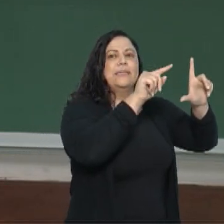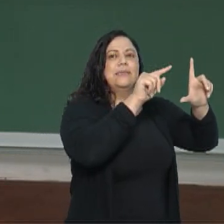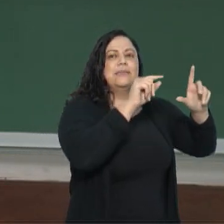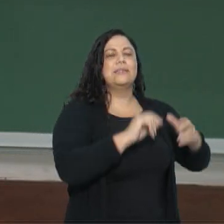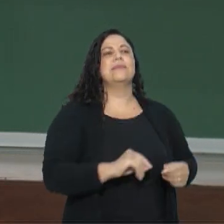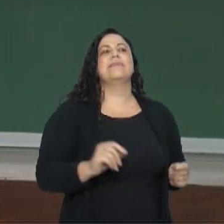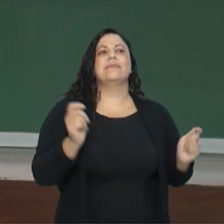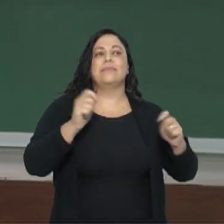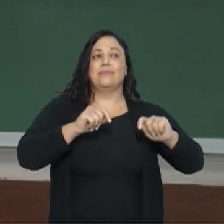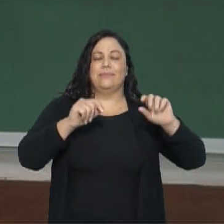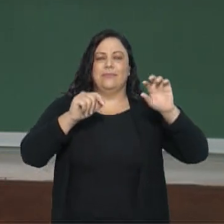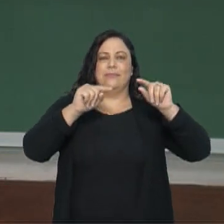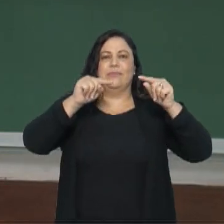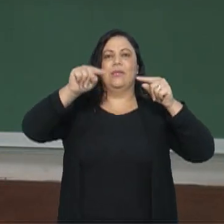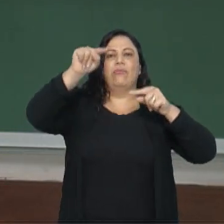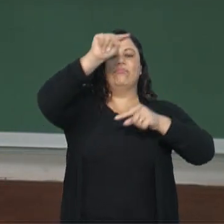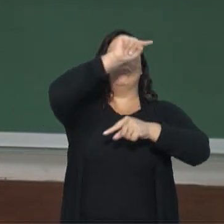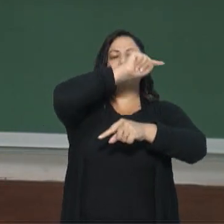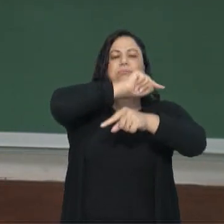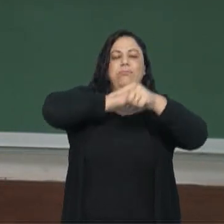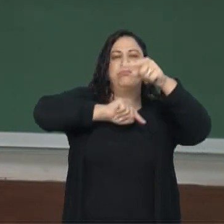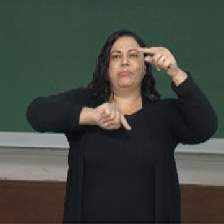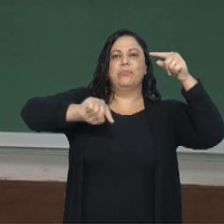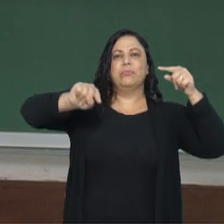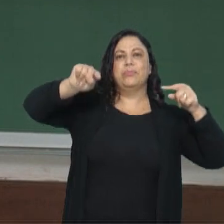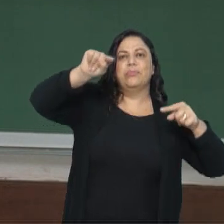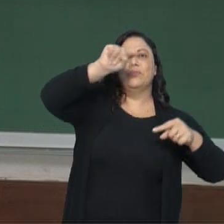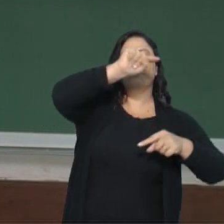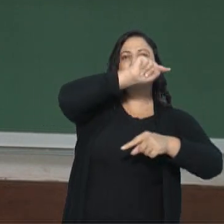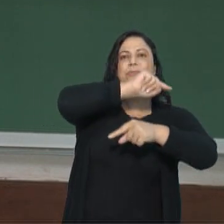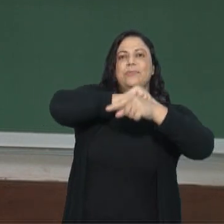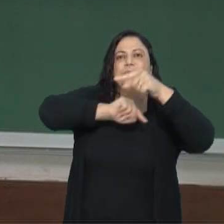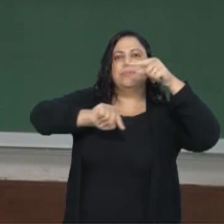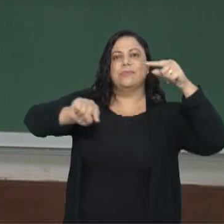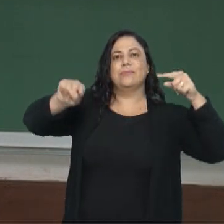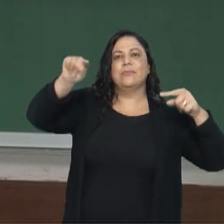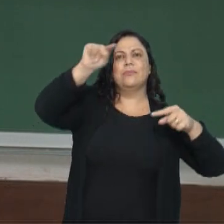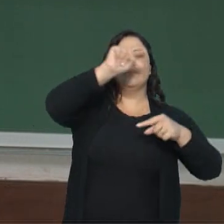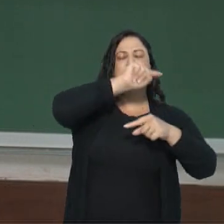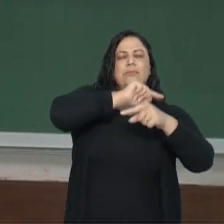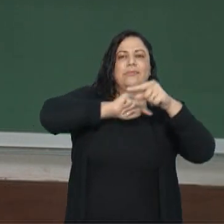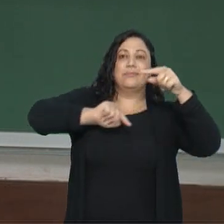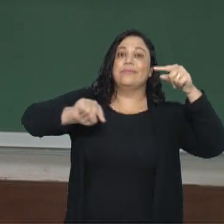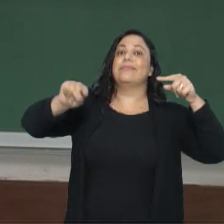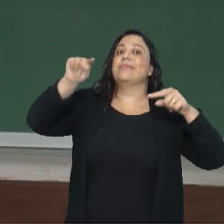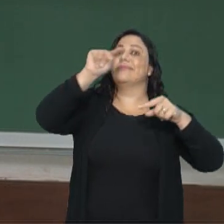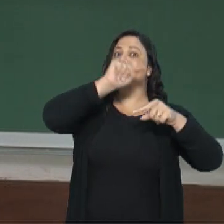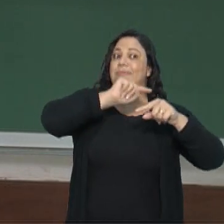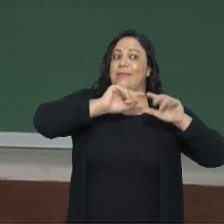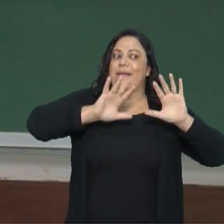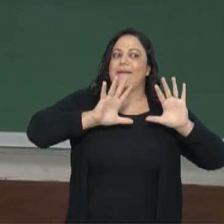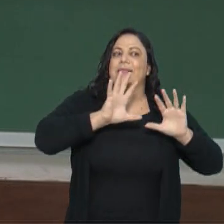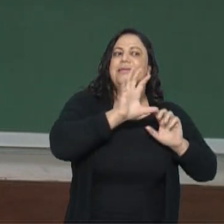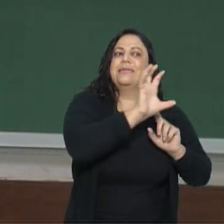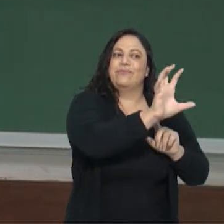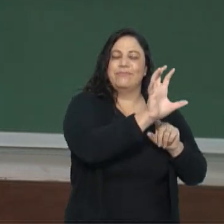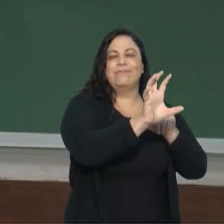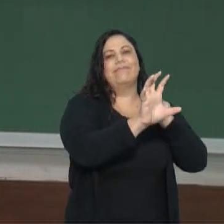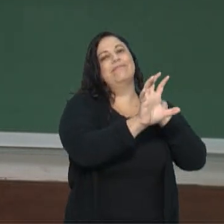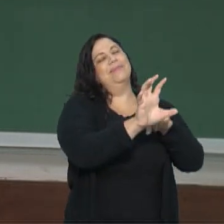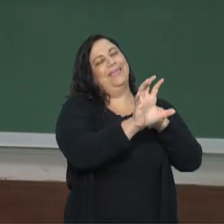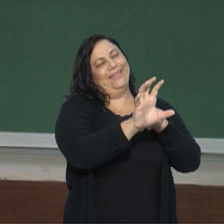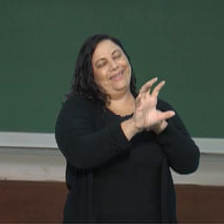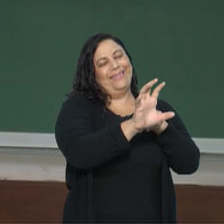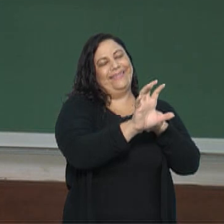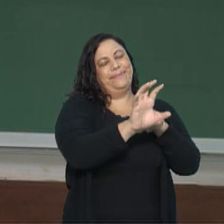interna e outra externa. Parece que elas estão girando, mas estão fixas. Um outro desenho, uma outra imagem